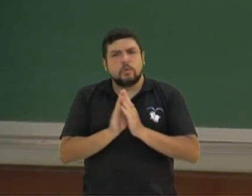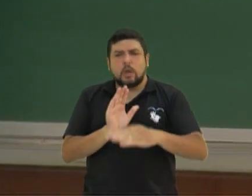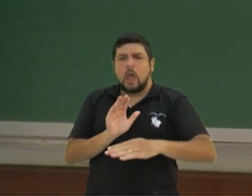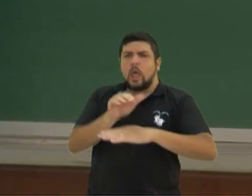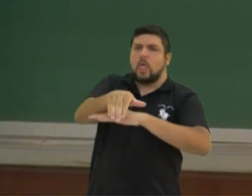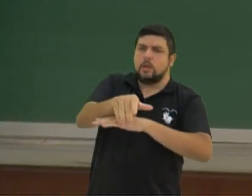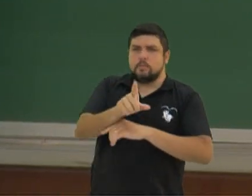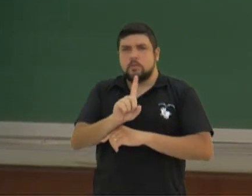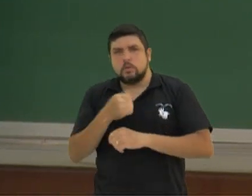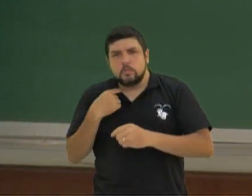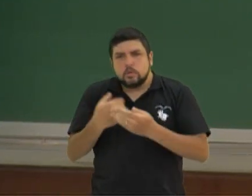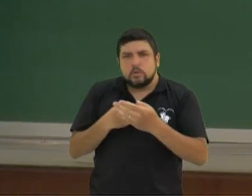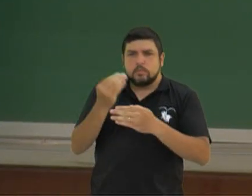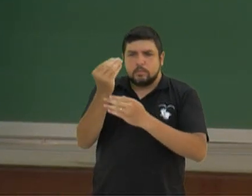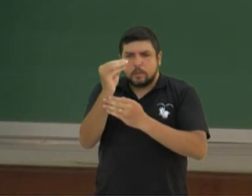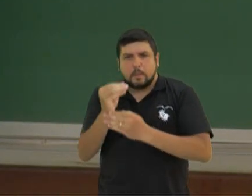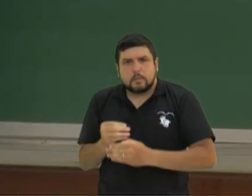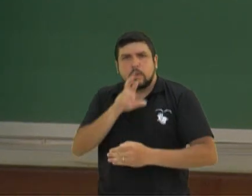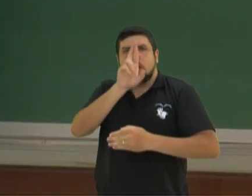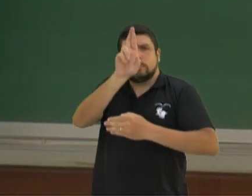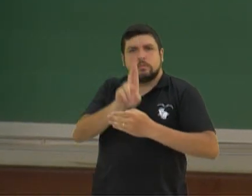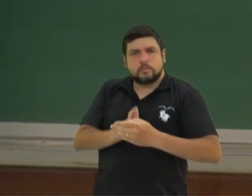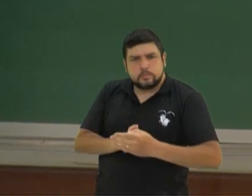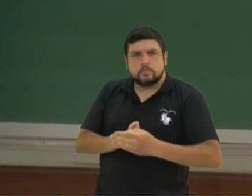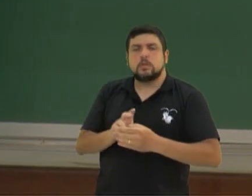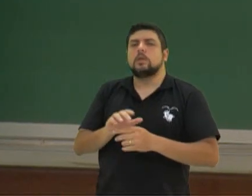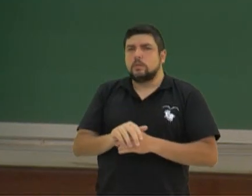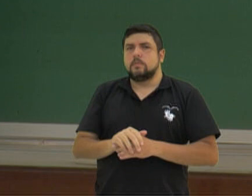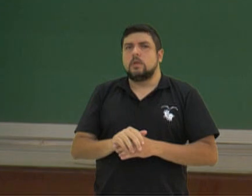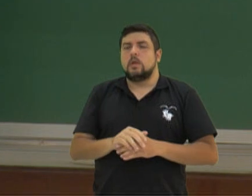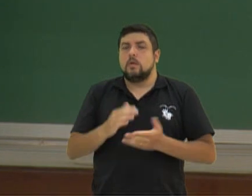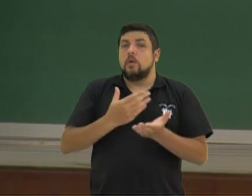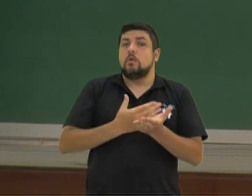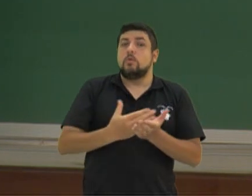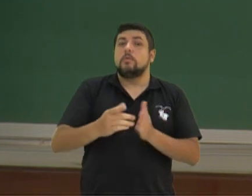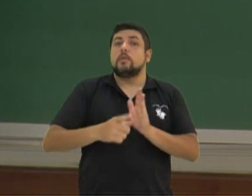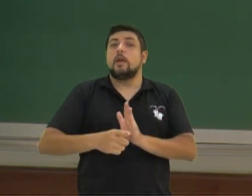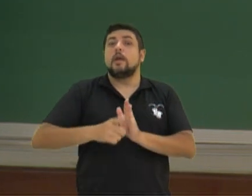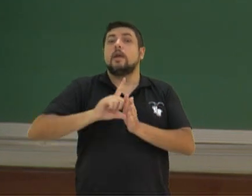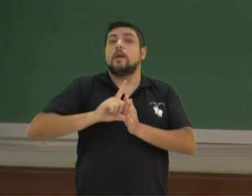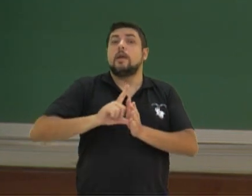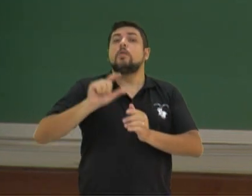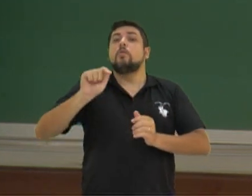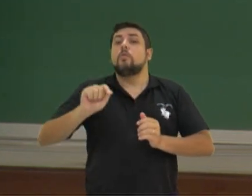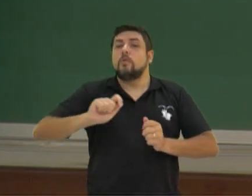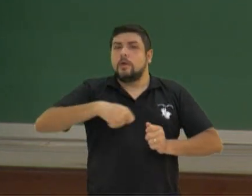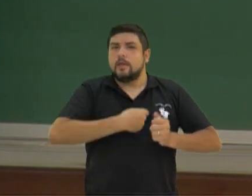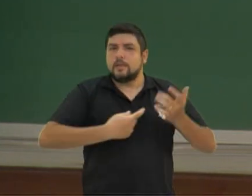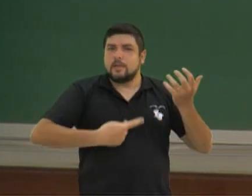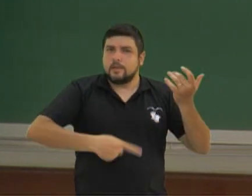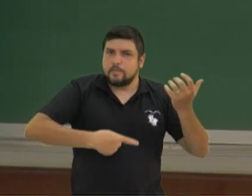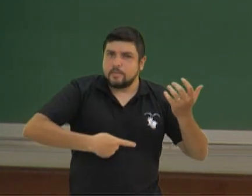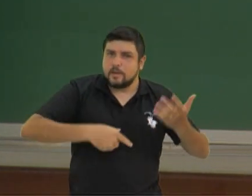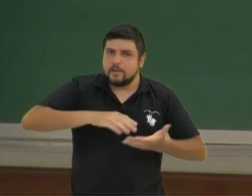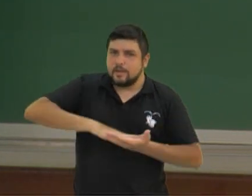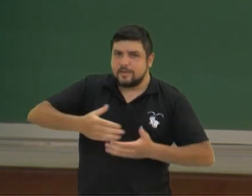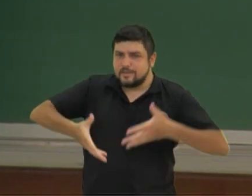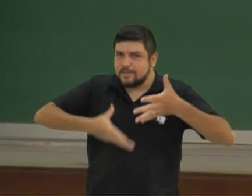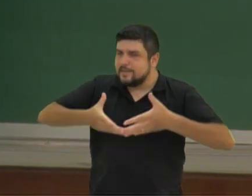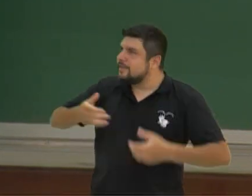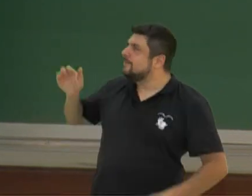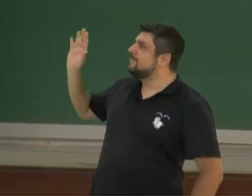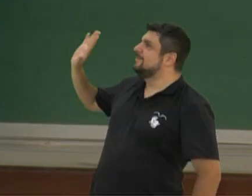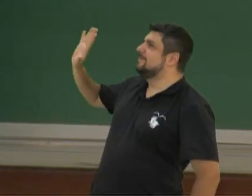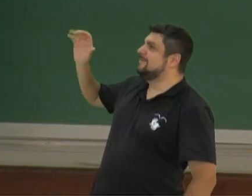as atividades impressas de vocês. E antes da gente começar, a gente está aqui com o Paulo, o nosso intérprete, que vai